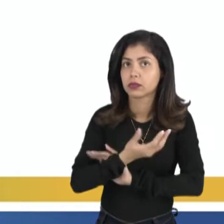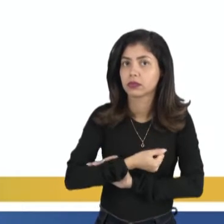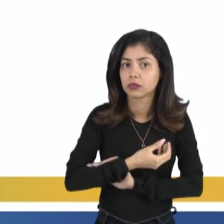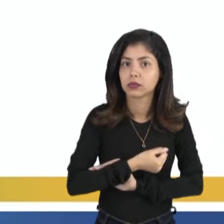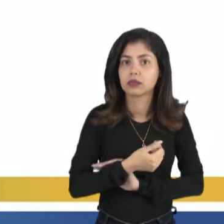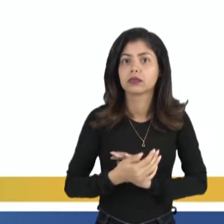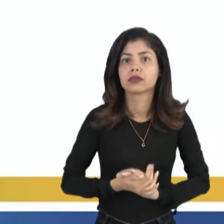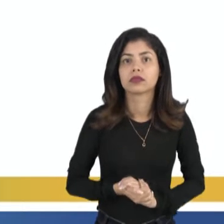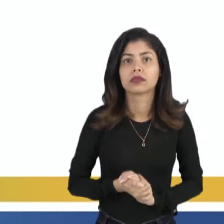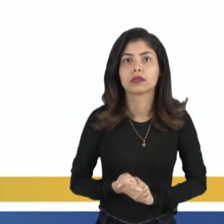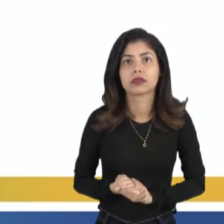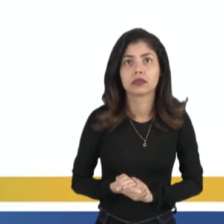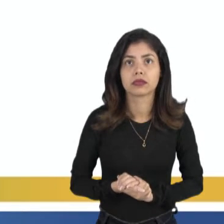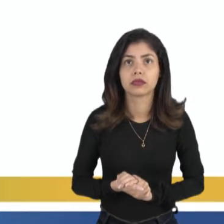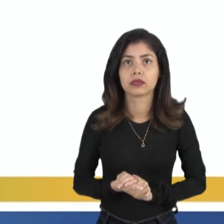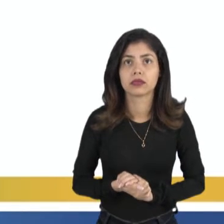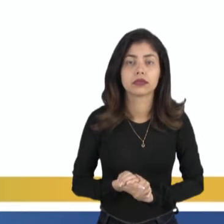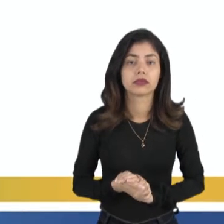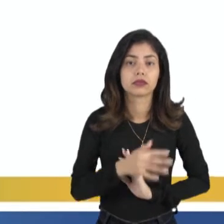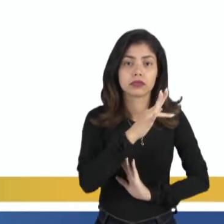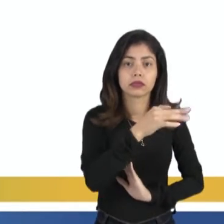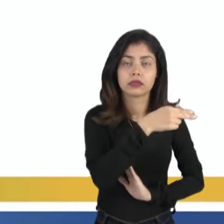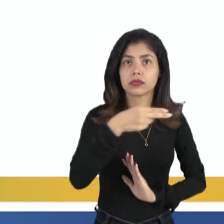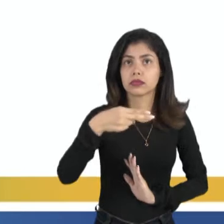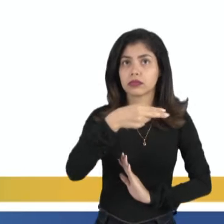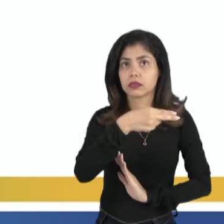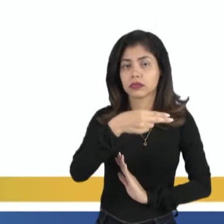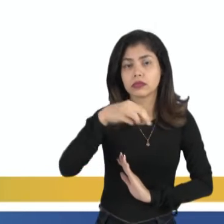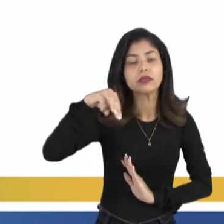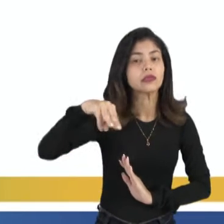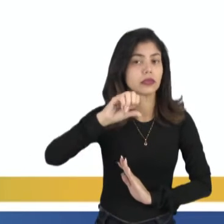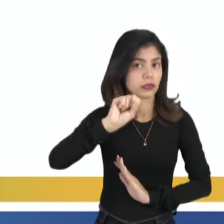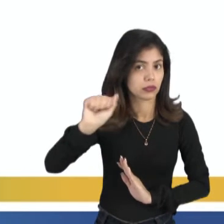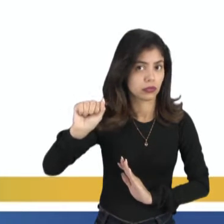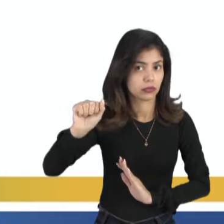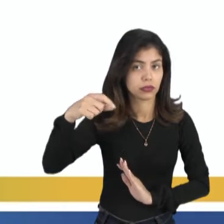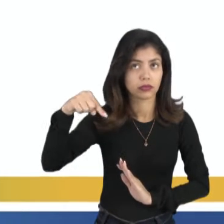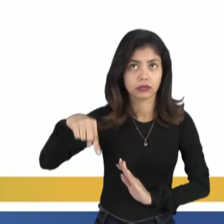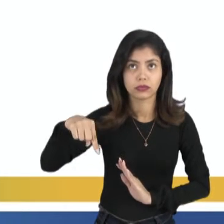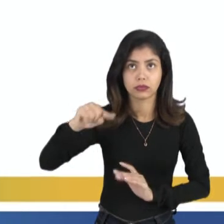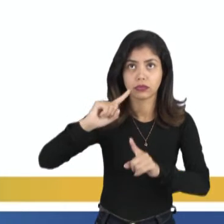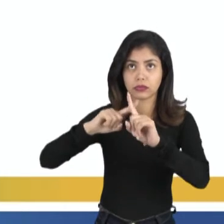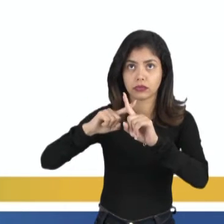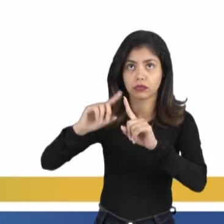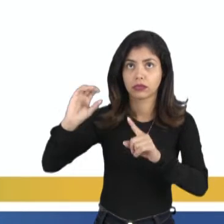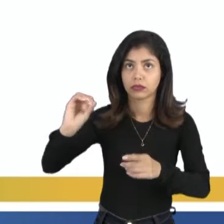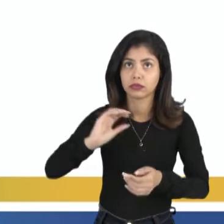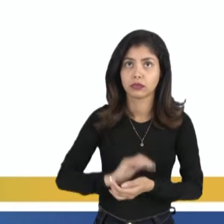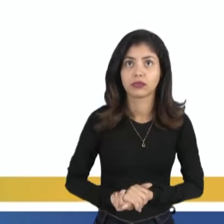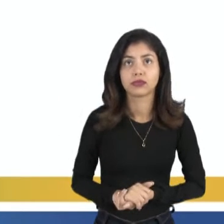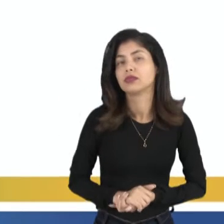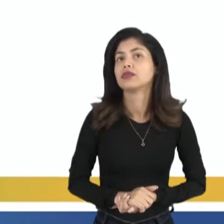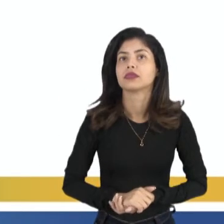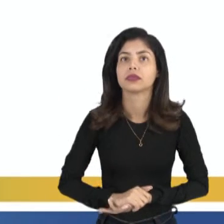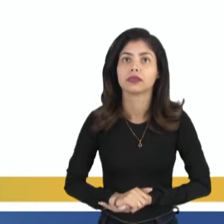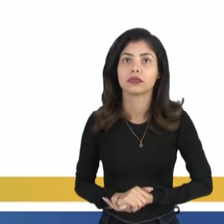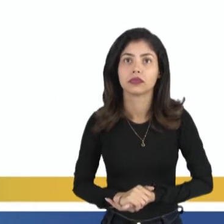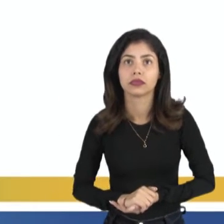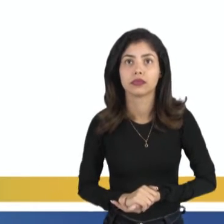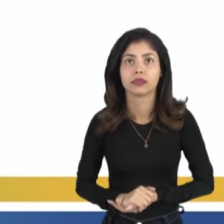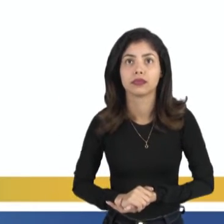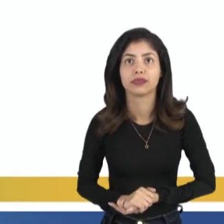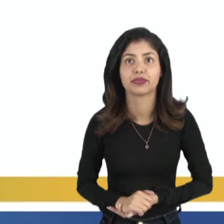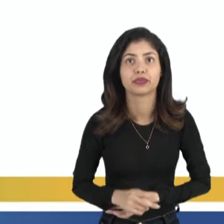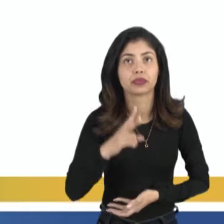números. A segunda lei de Newton diz que a força é a massa vezes a aceleração. E aí,